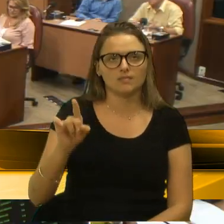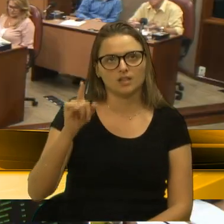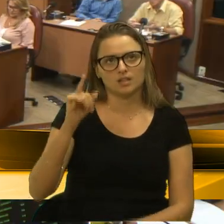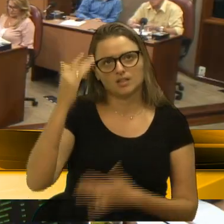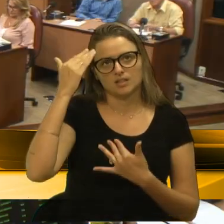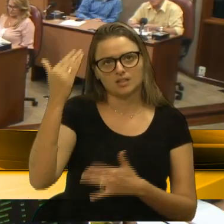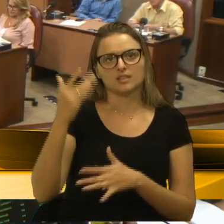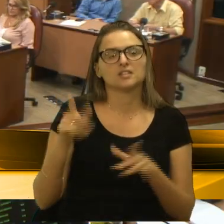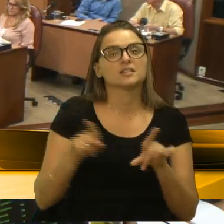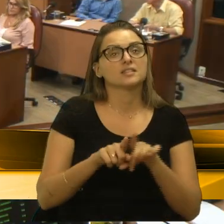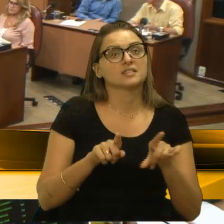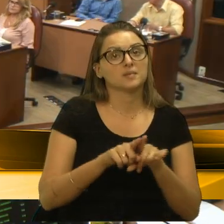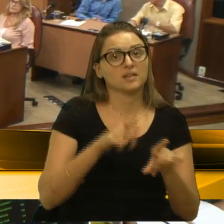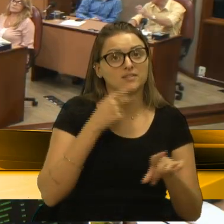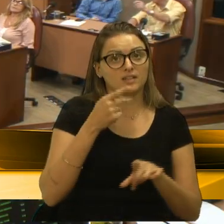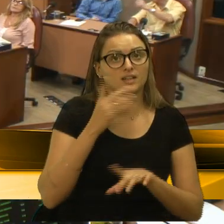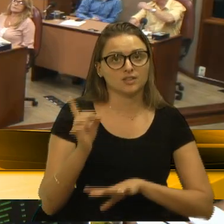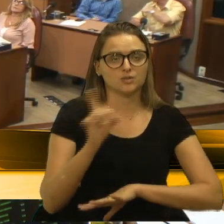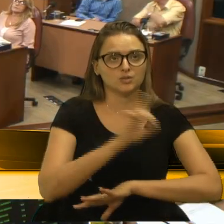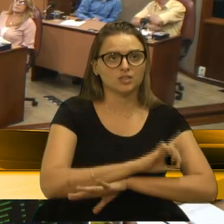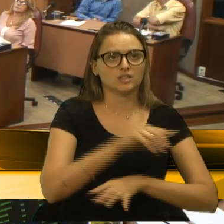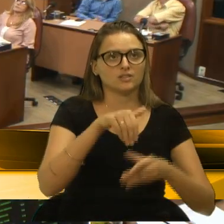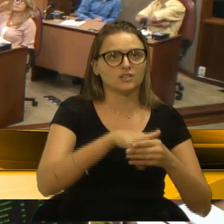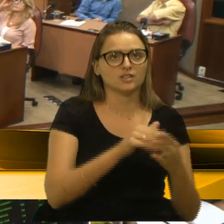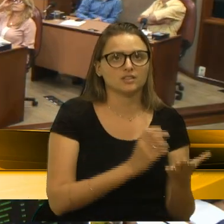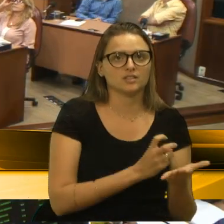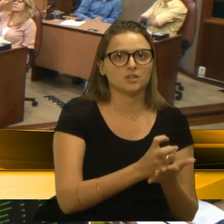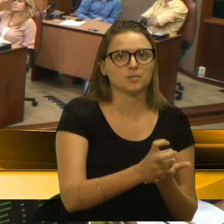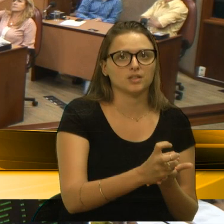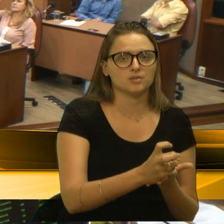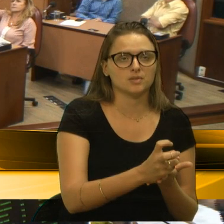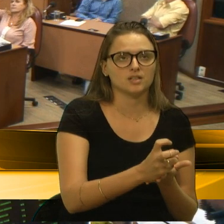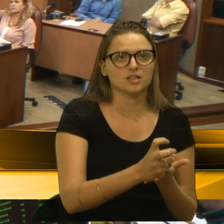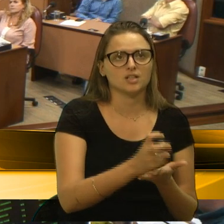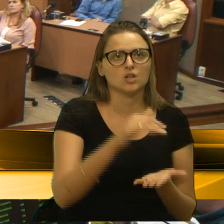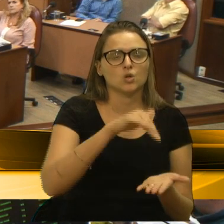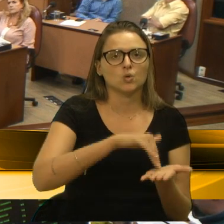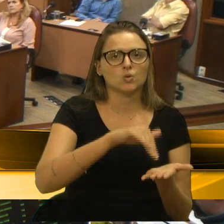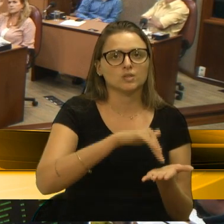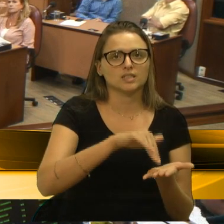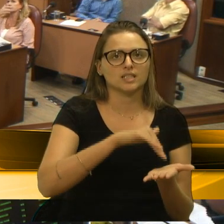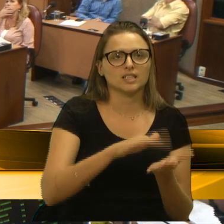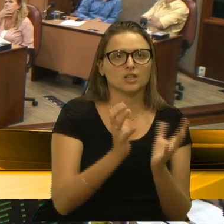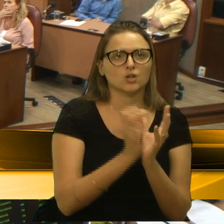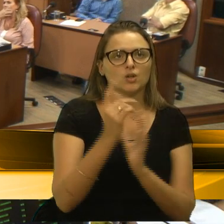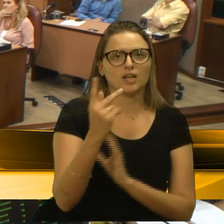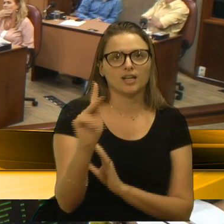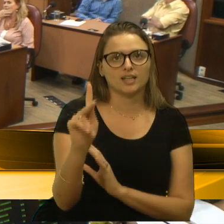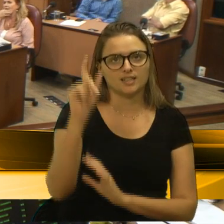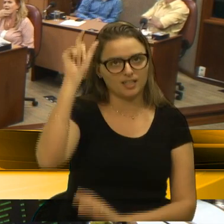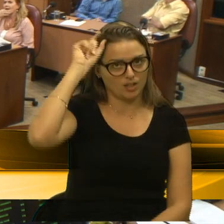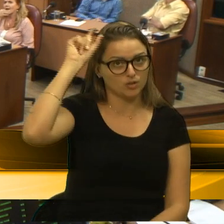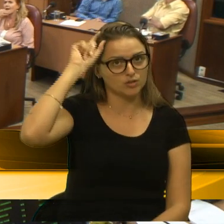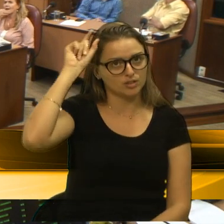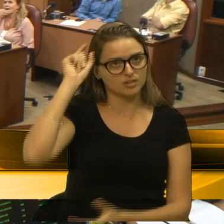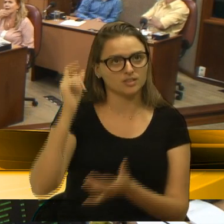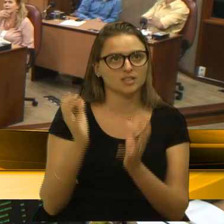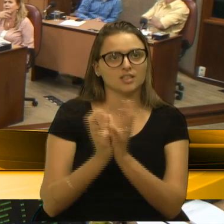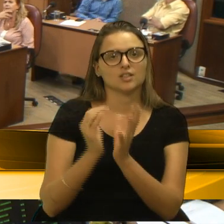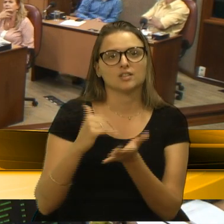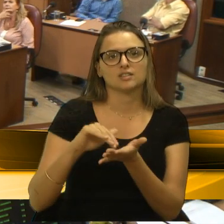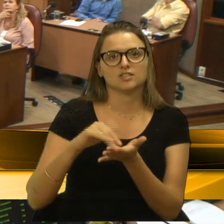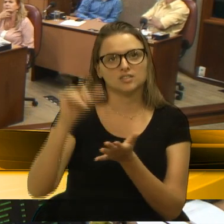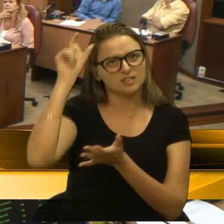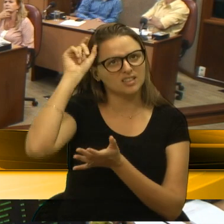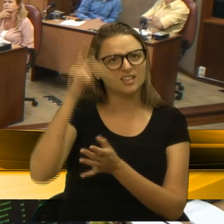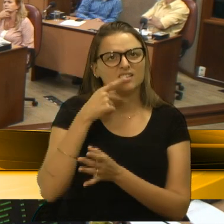Só para dizer assim que no dia da votação do impeachment, o secretário, colega do vereador Chico, aí, do governo anterior, vieram aqui chamar